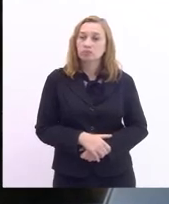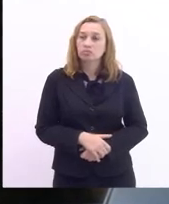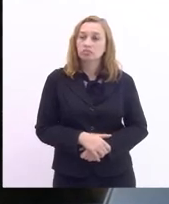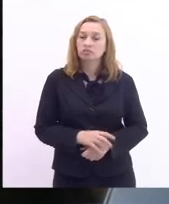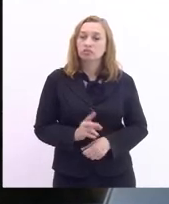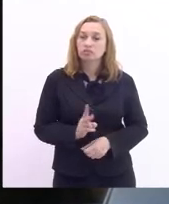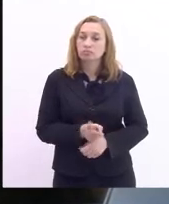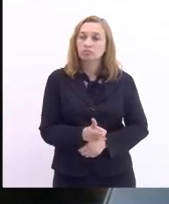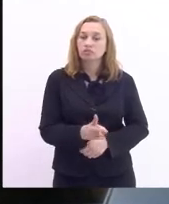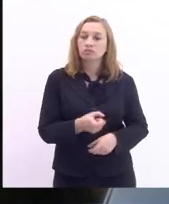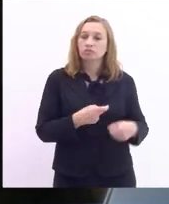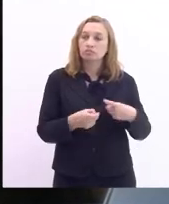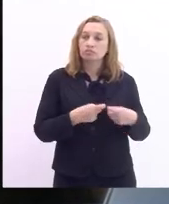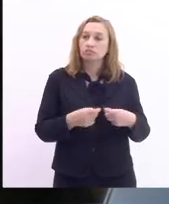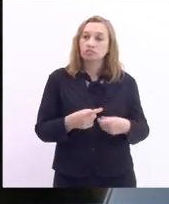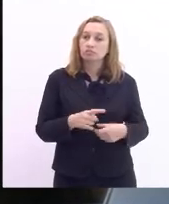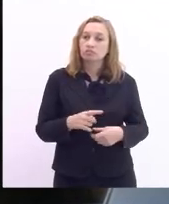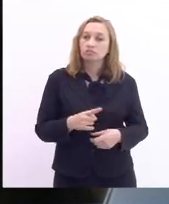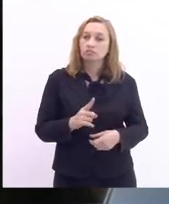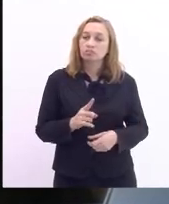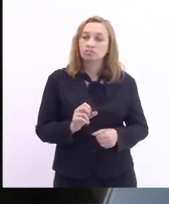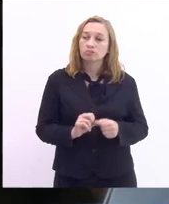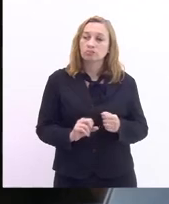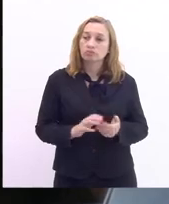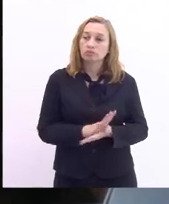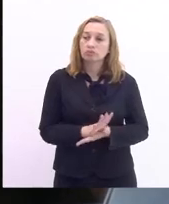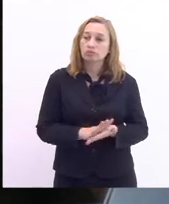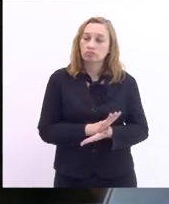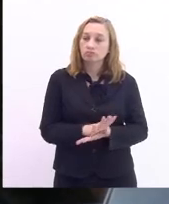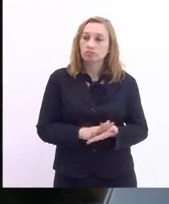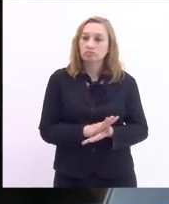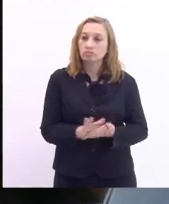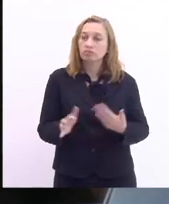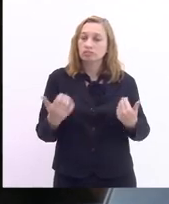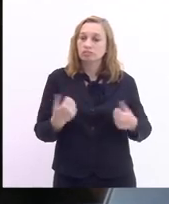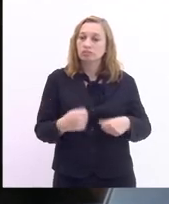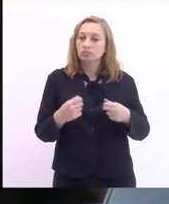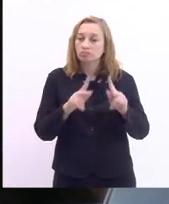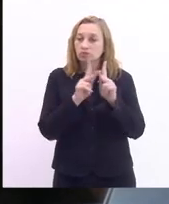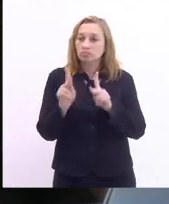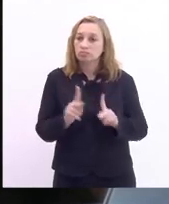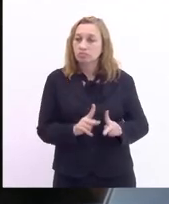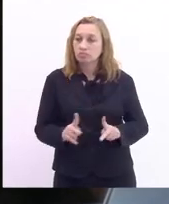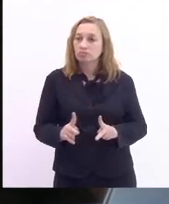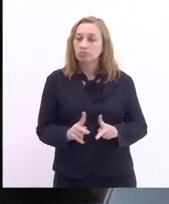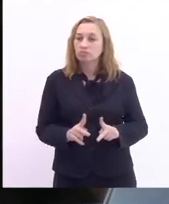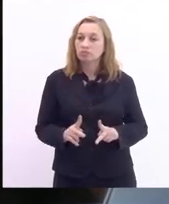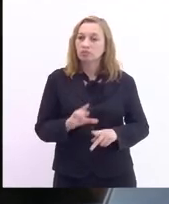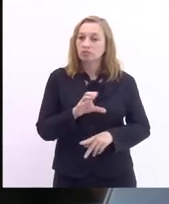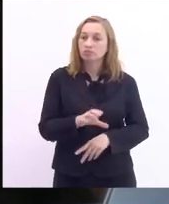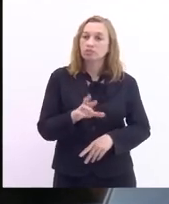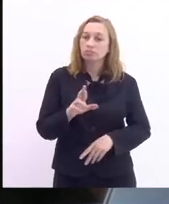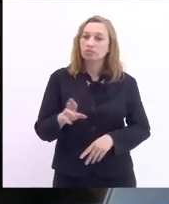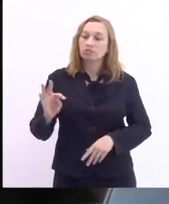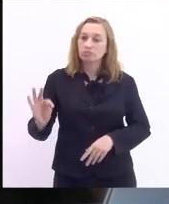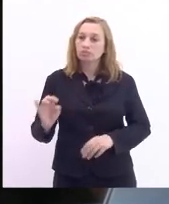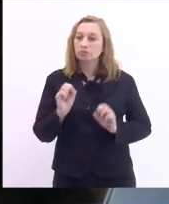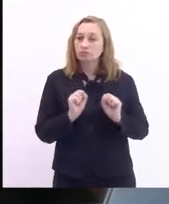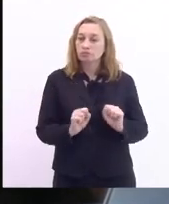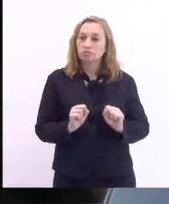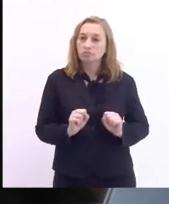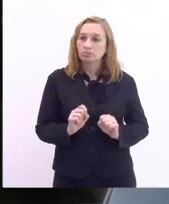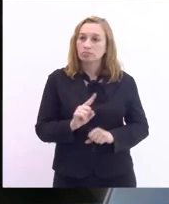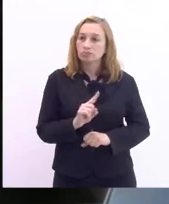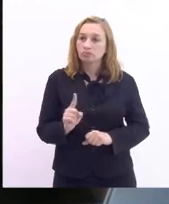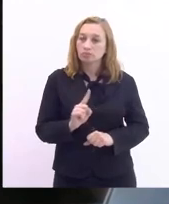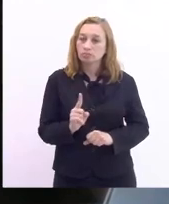essa guerra continue e a gente não Estabeleça a necessidade da Paz para que os RT possa